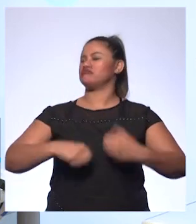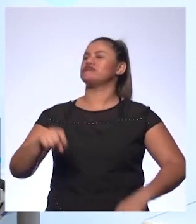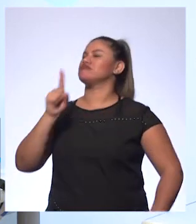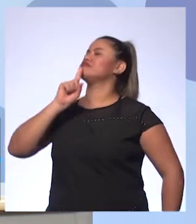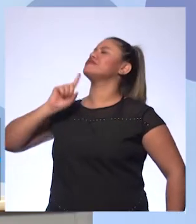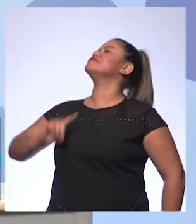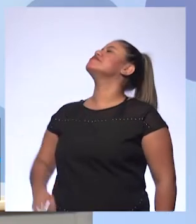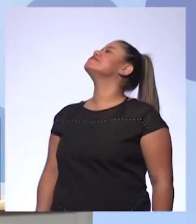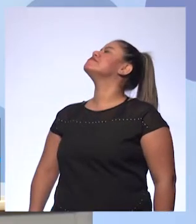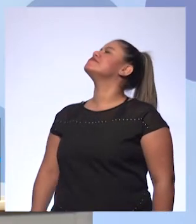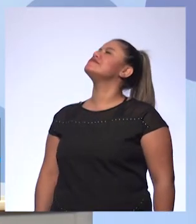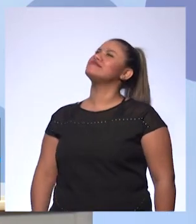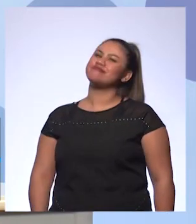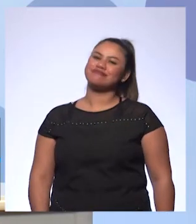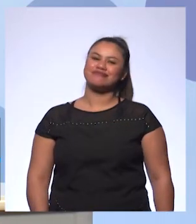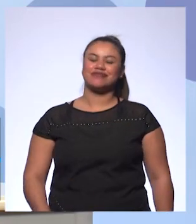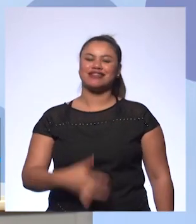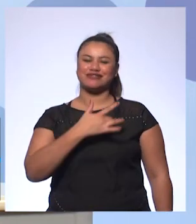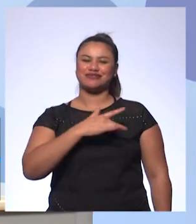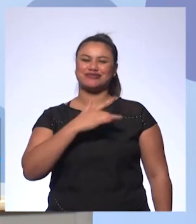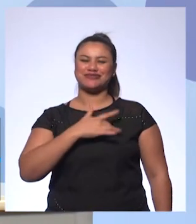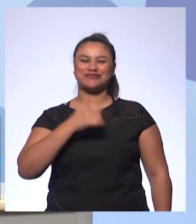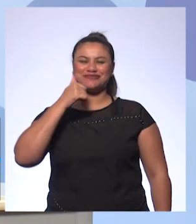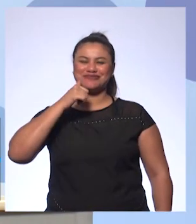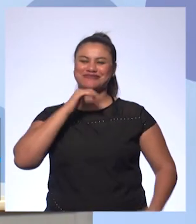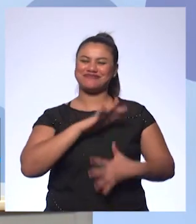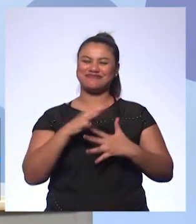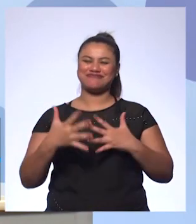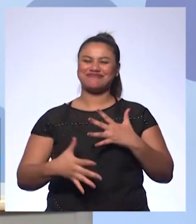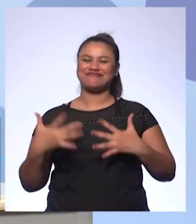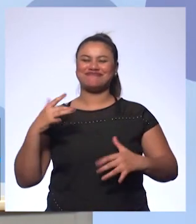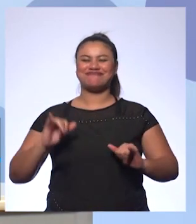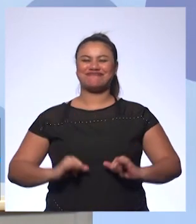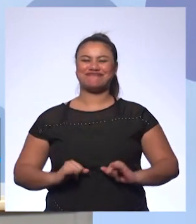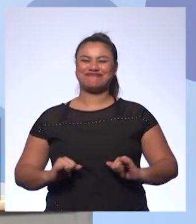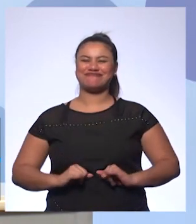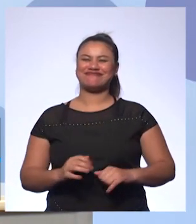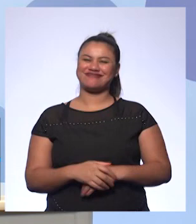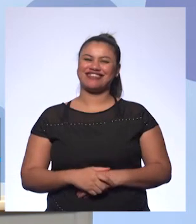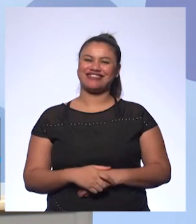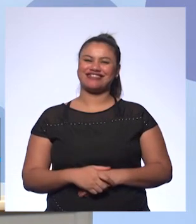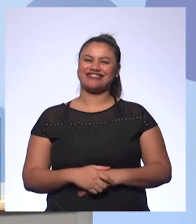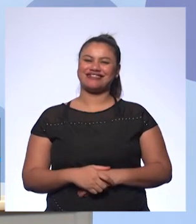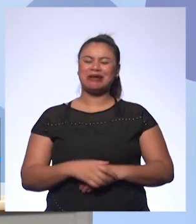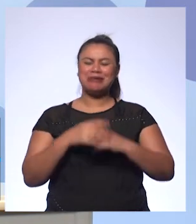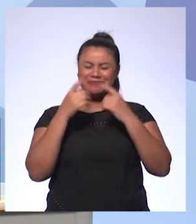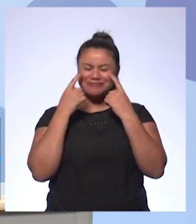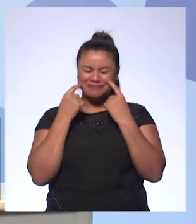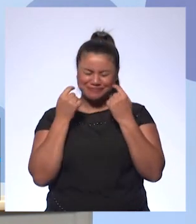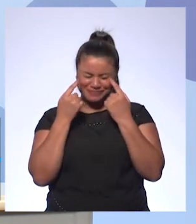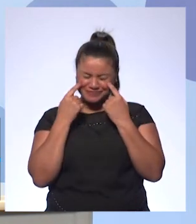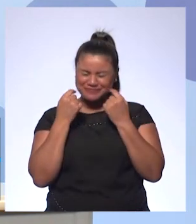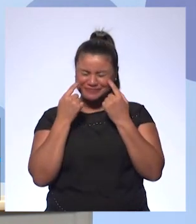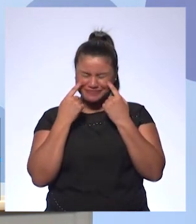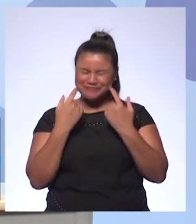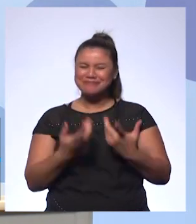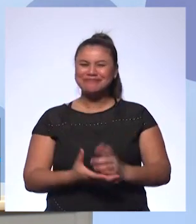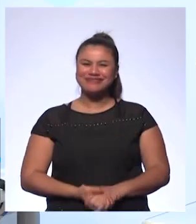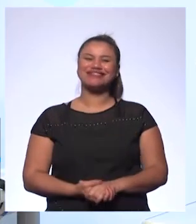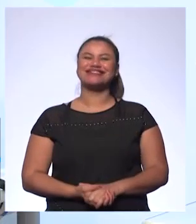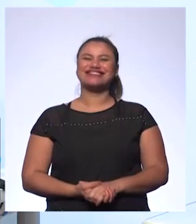não é nós acabamos com a menina de libras ali ó tá vendo ela está chorando